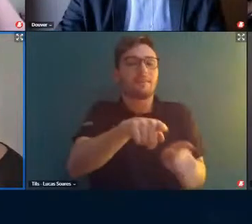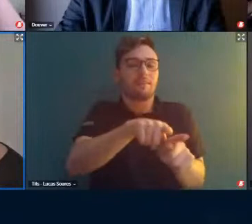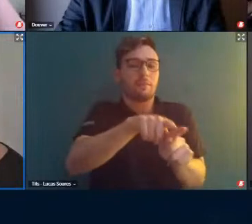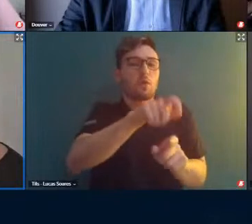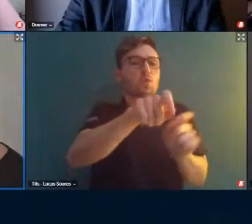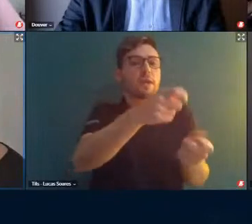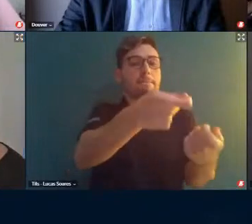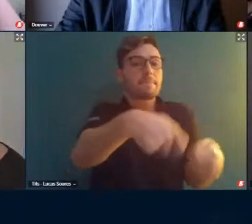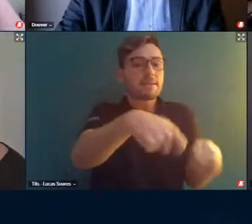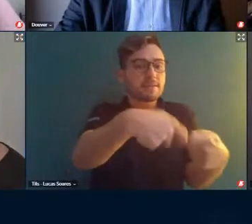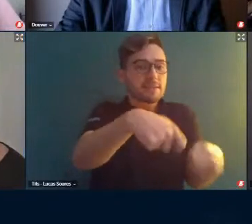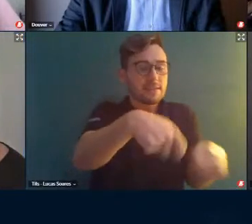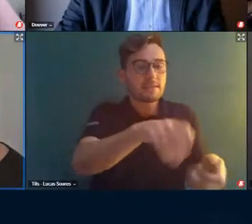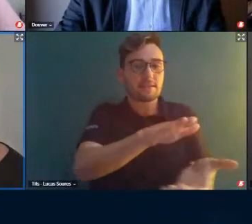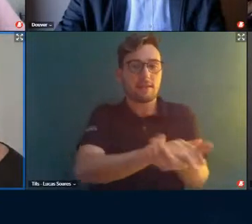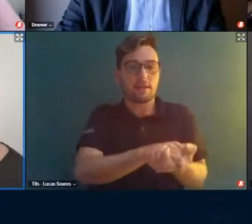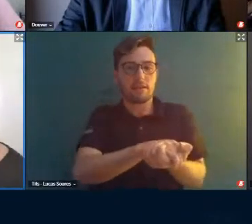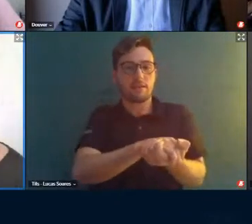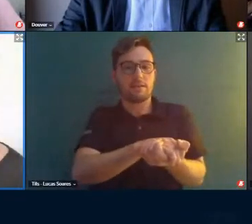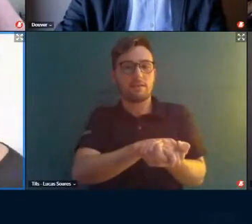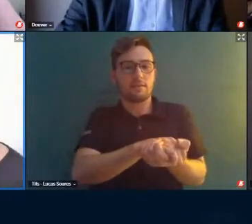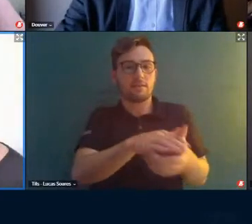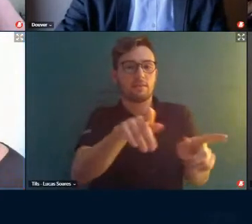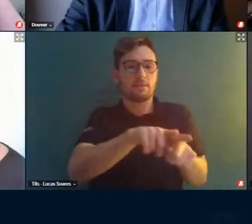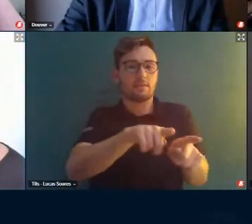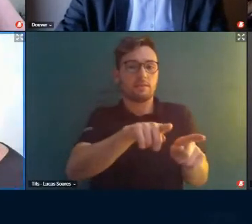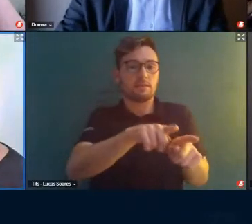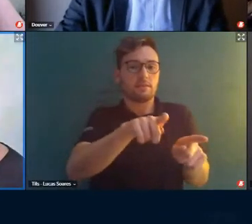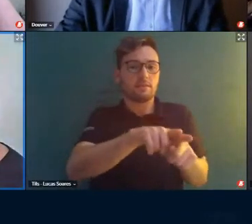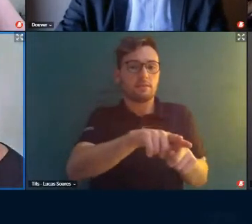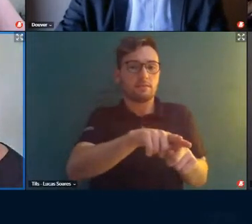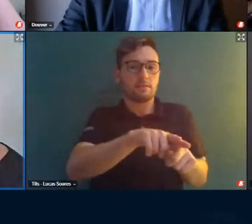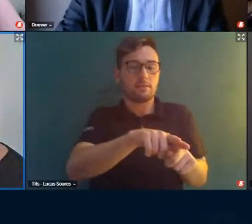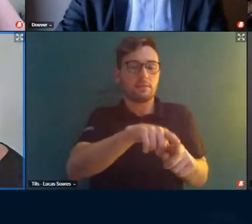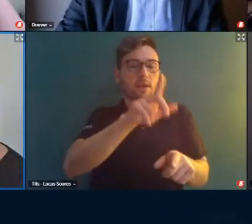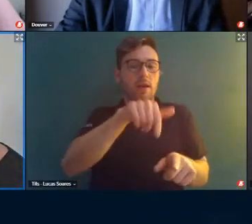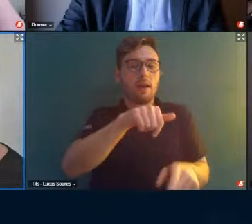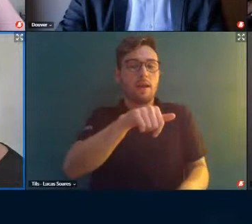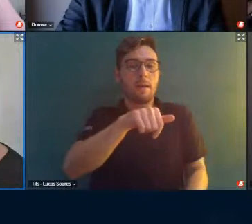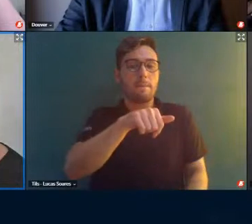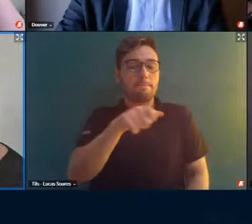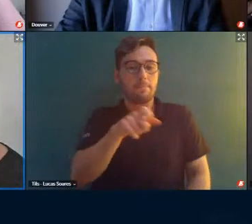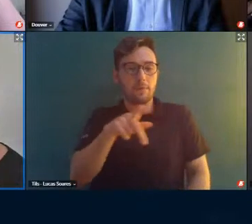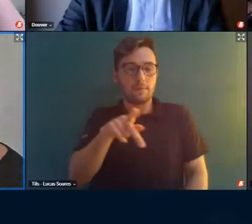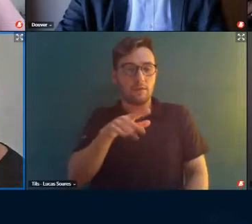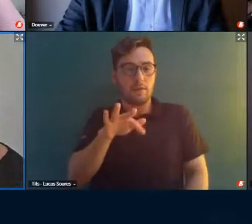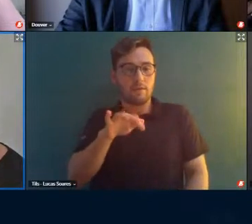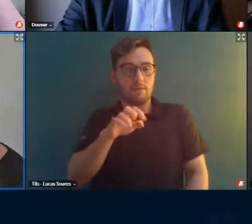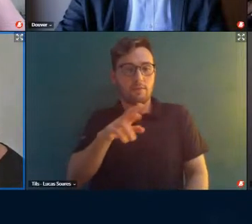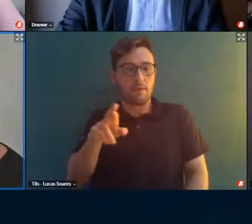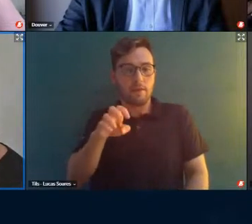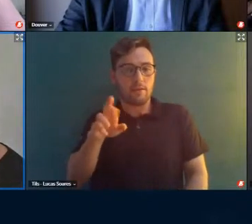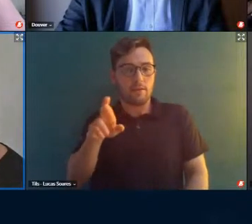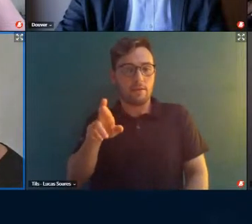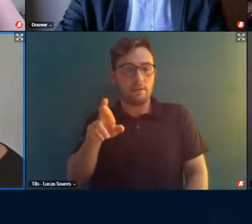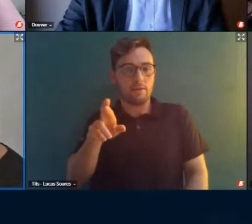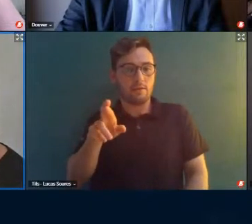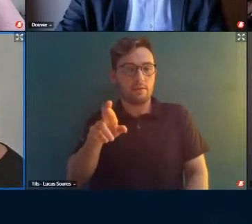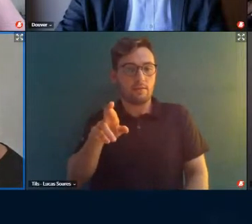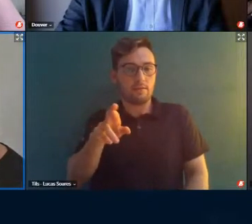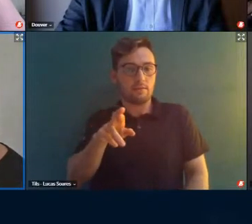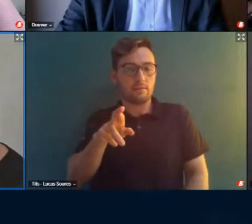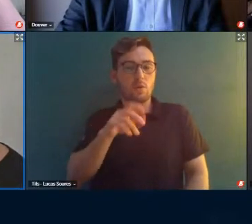precisam. E sobre o professor Ferrer, quais as outras formas de divulgação